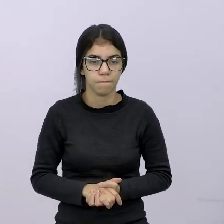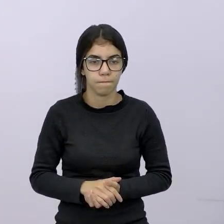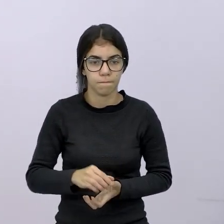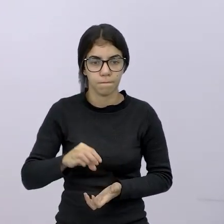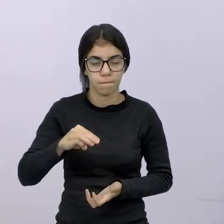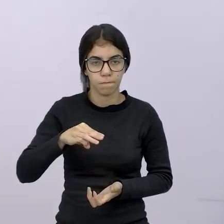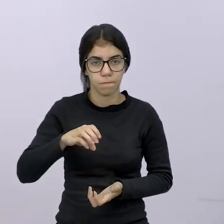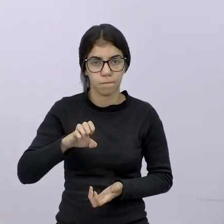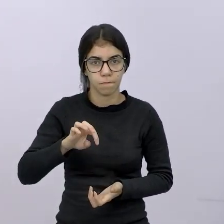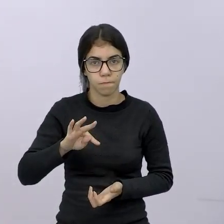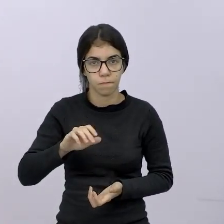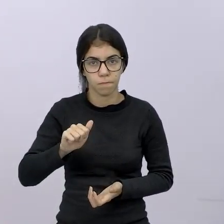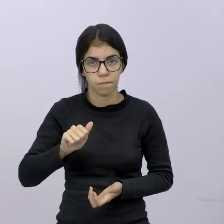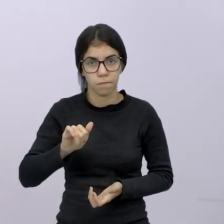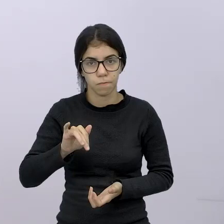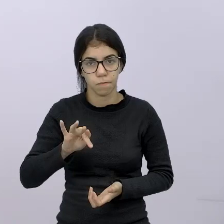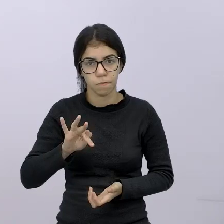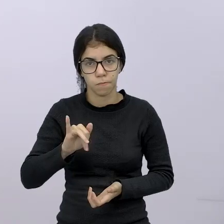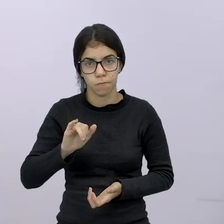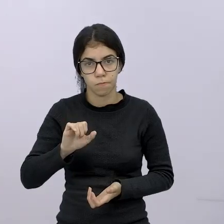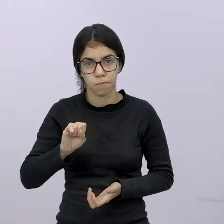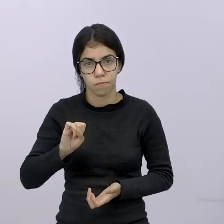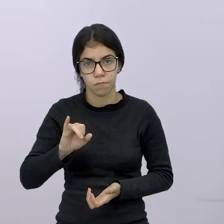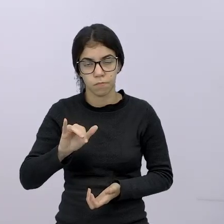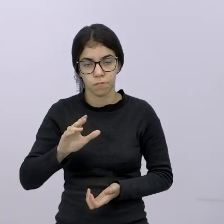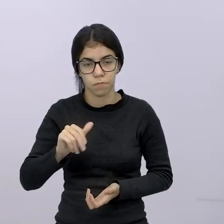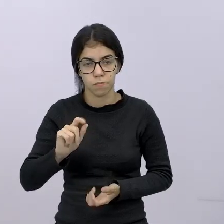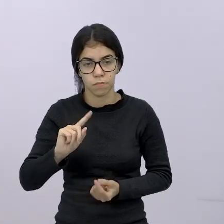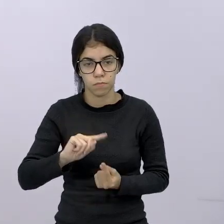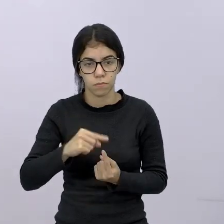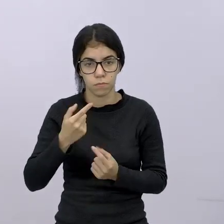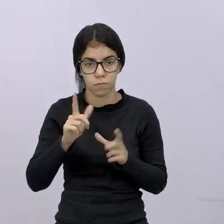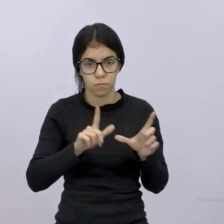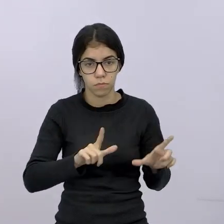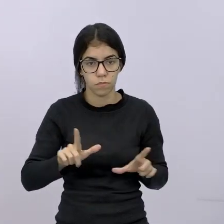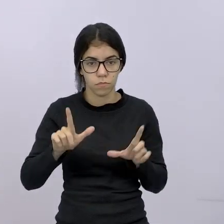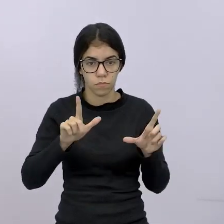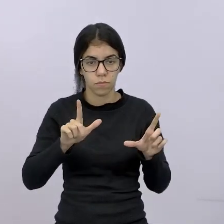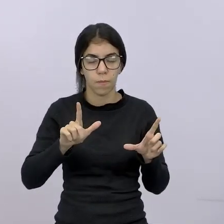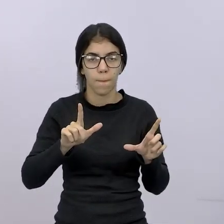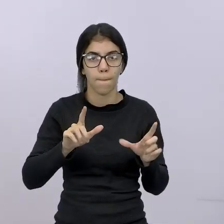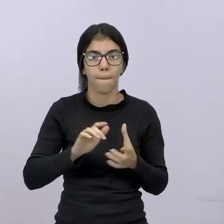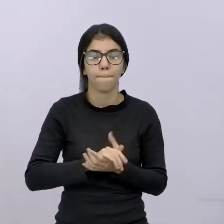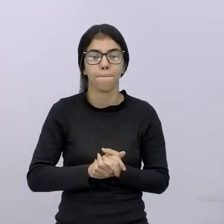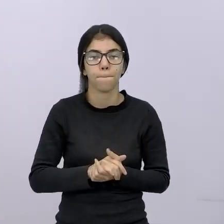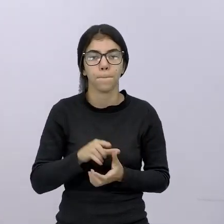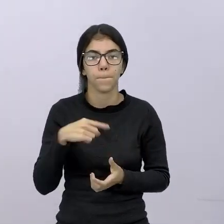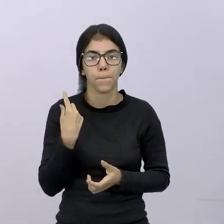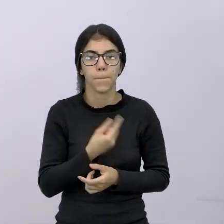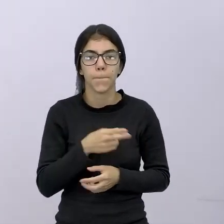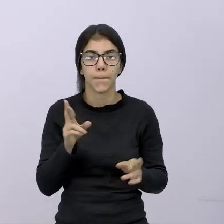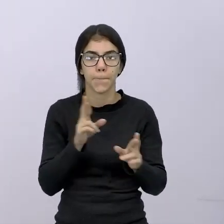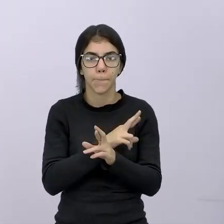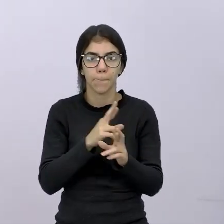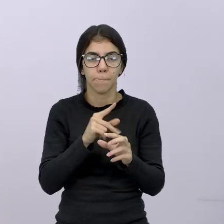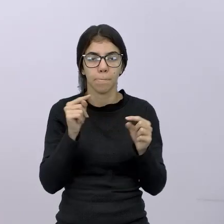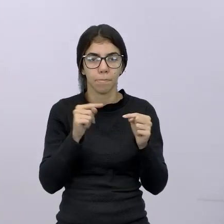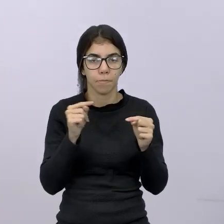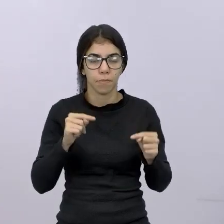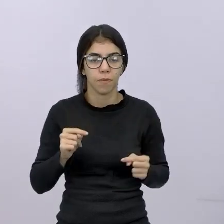metafísica, eu vou falar de um outro assunto, aliás, né? Então o slide que vem é sobre o assunto metafísica e eu estou relacionando esses assuntos,